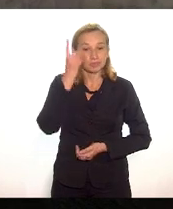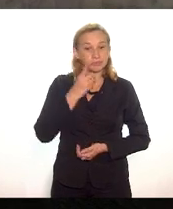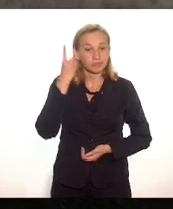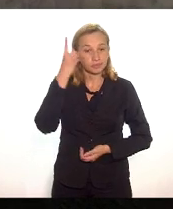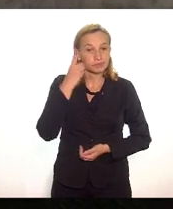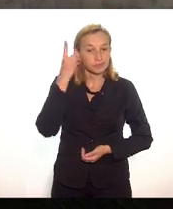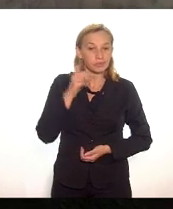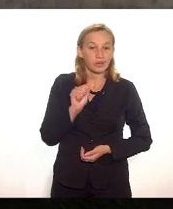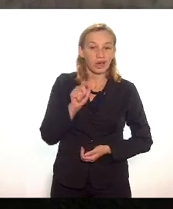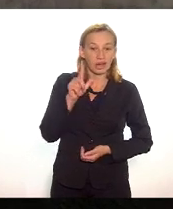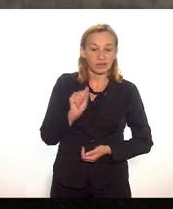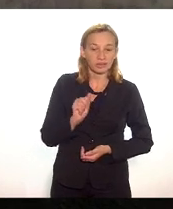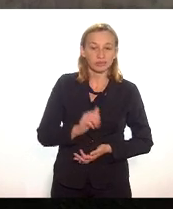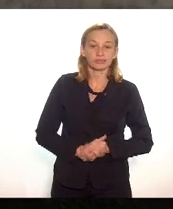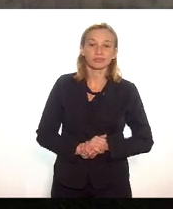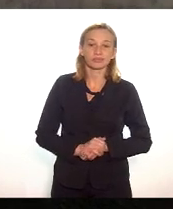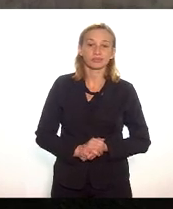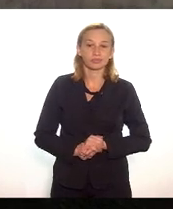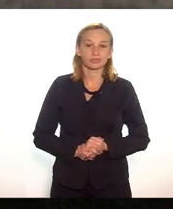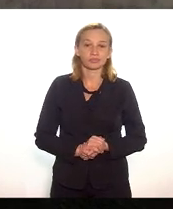Deputada Alana Passos.